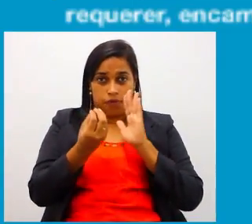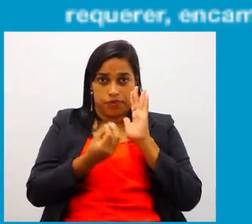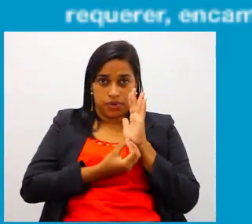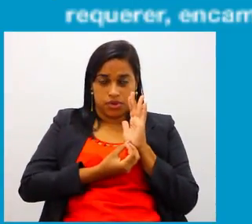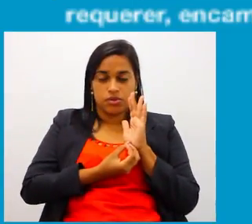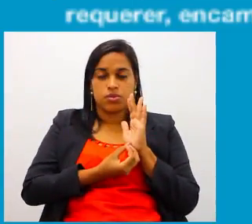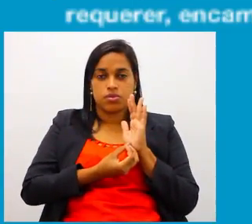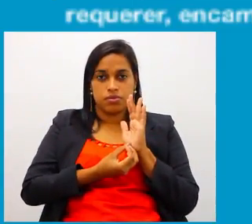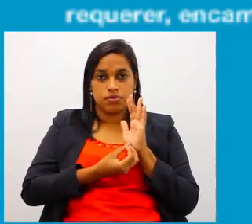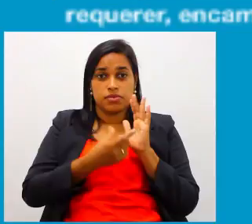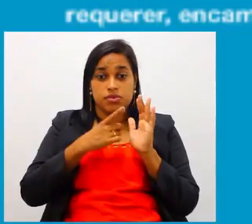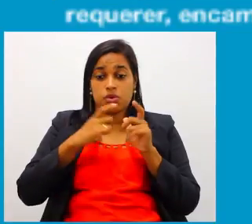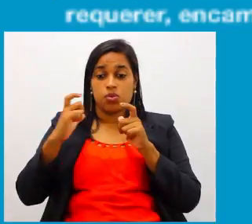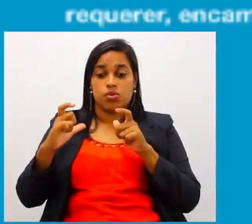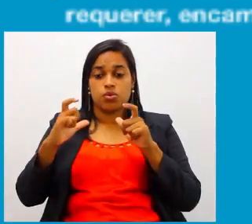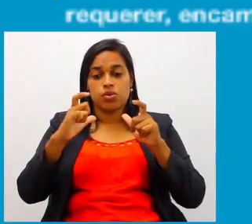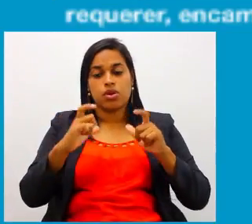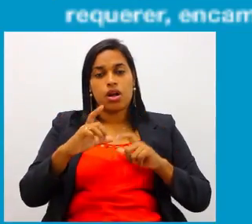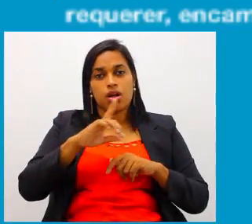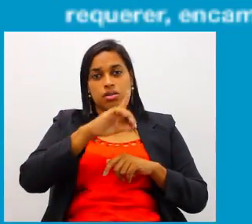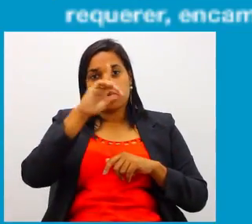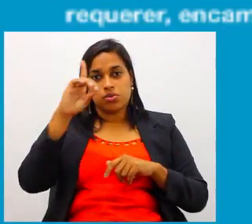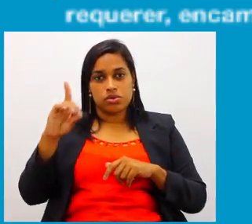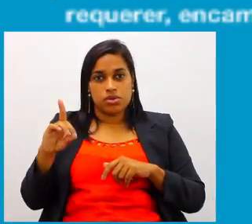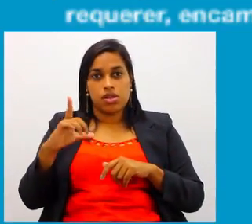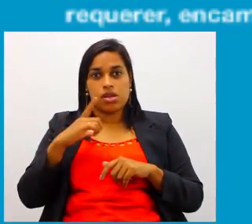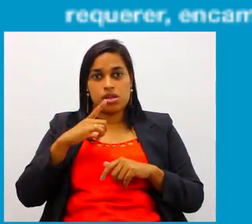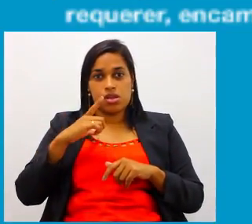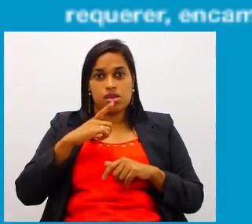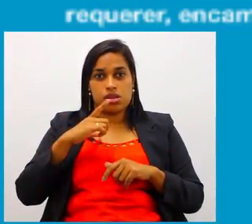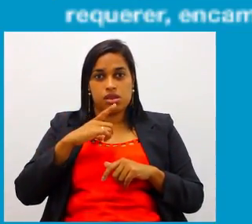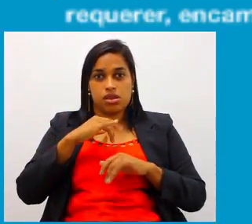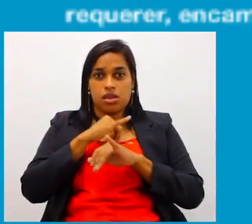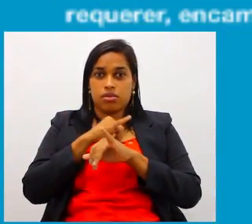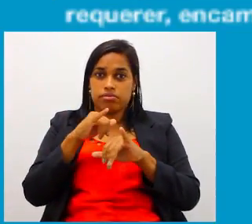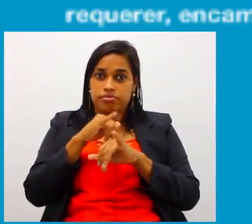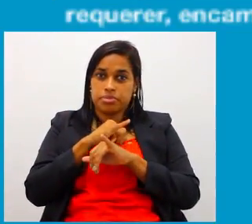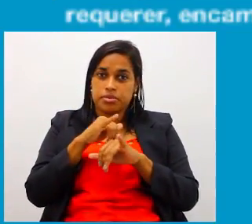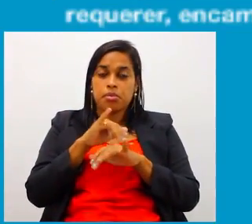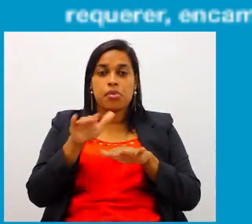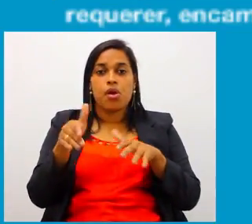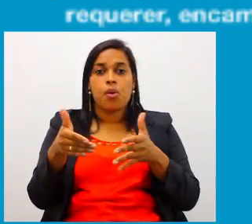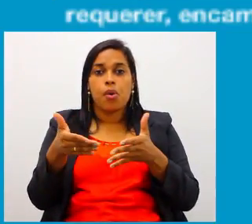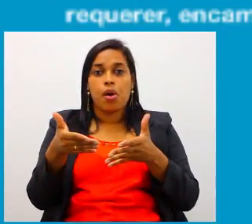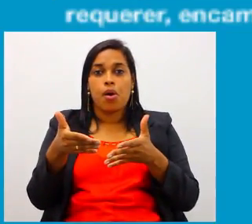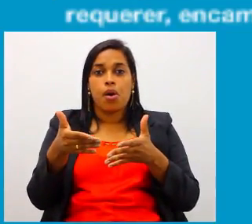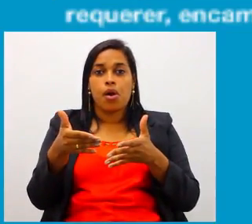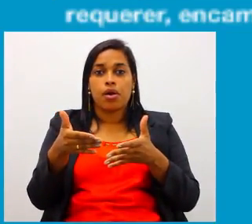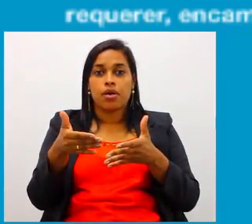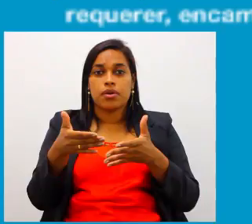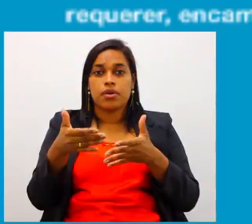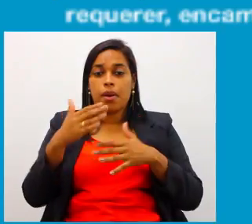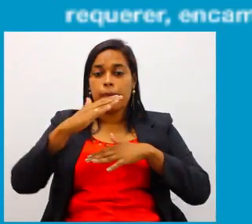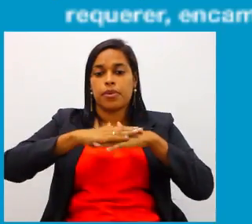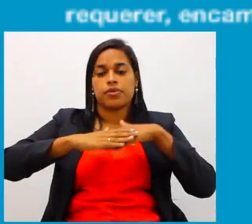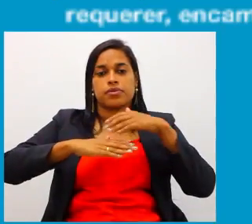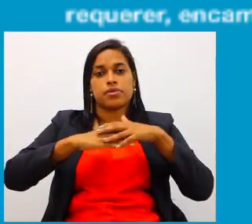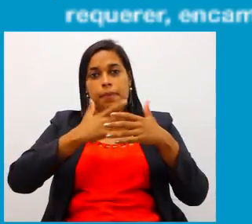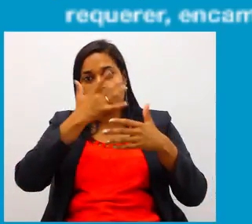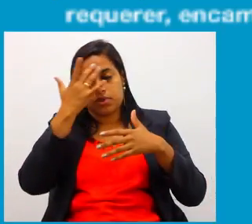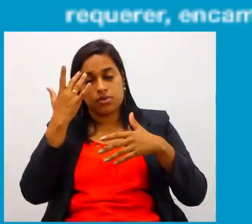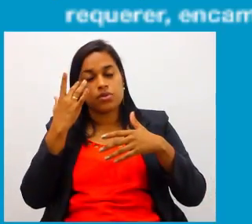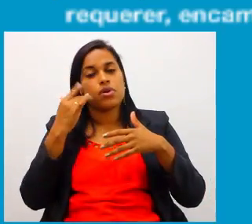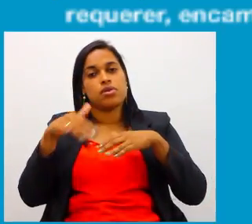tenho o local e a data, eu tenho aqui um cabeçalho que indica para quem ele está sendo dirigido, qual é a função dessa pessoa,